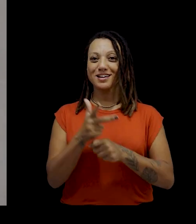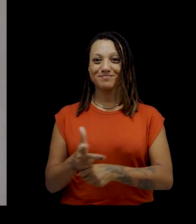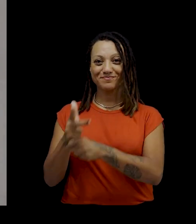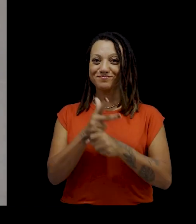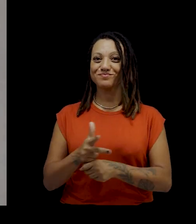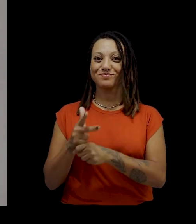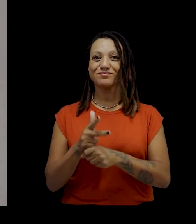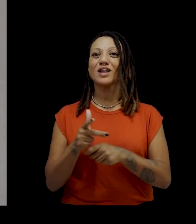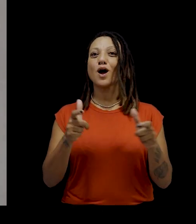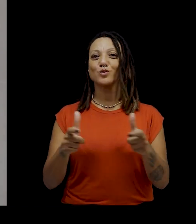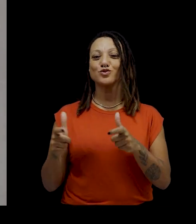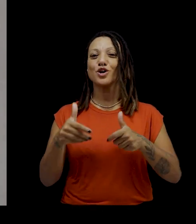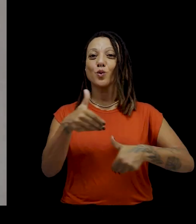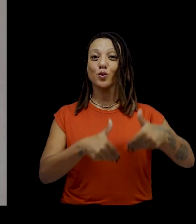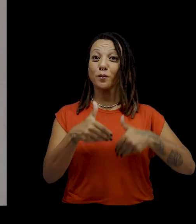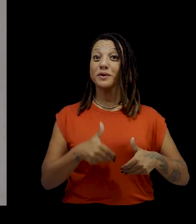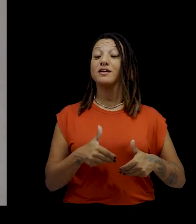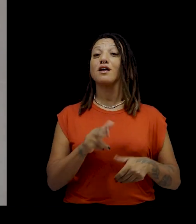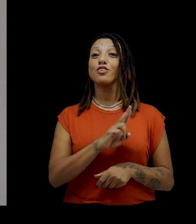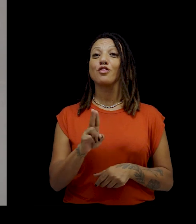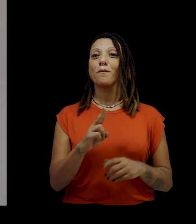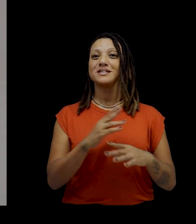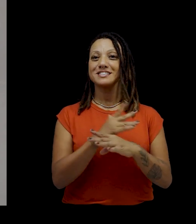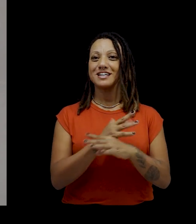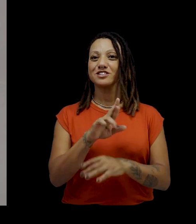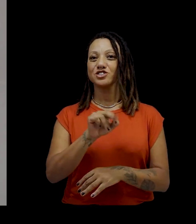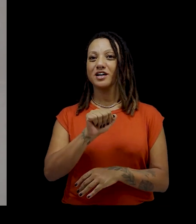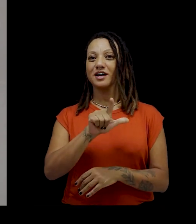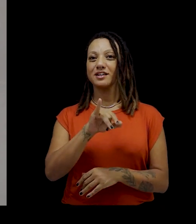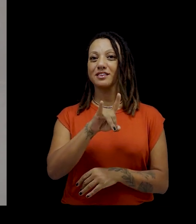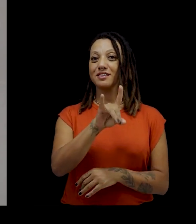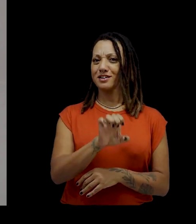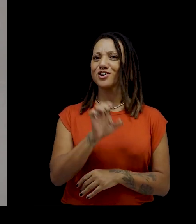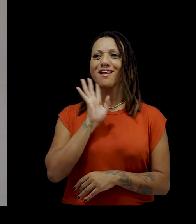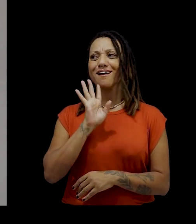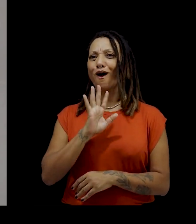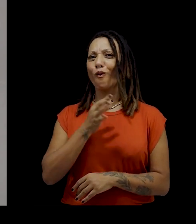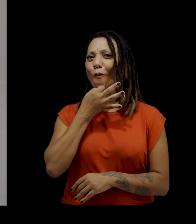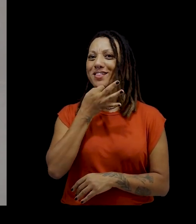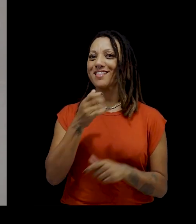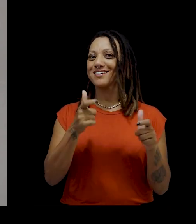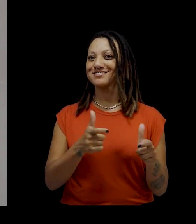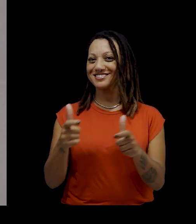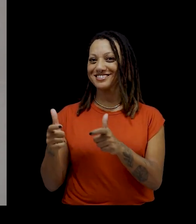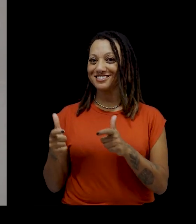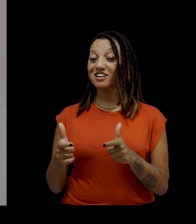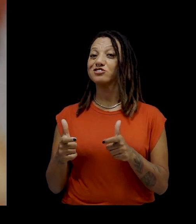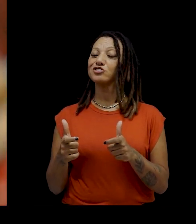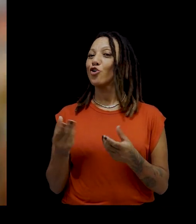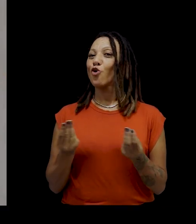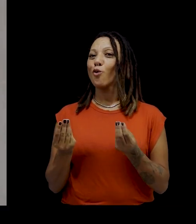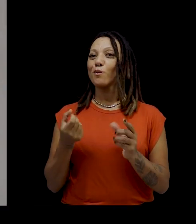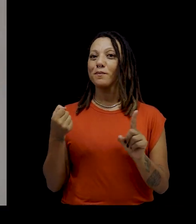de cada um dos trabalhos, né? O Curupira, por exemplo, ele é filmado numa cidade que chama Realidade. Então acho que era legal comentar um pouco mais sobre essas cidades